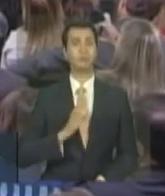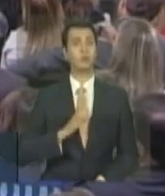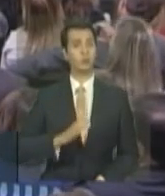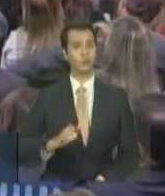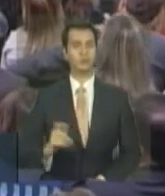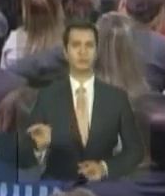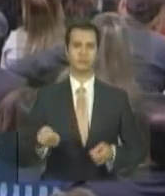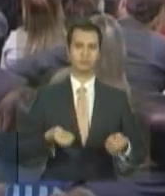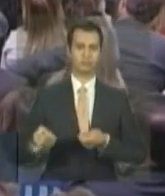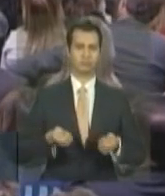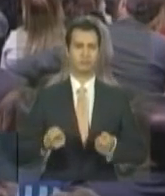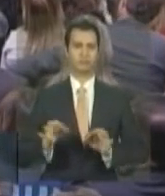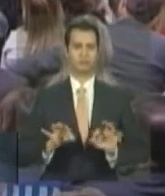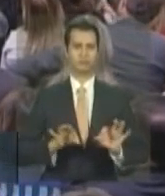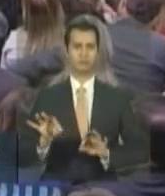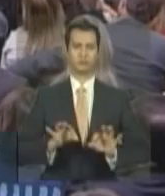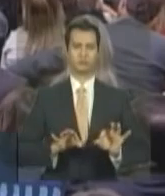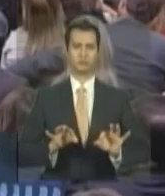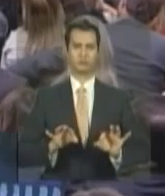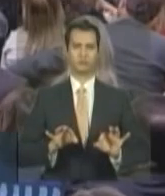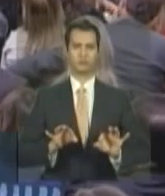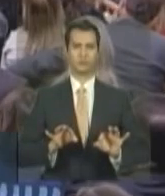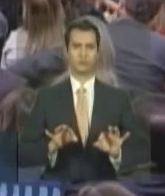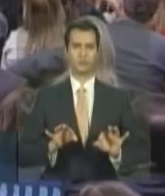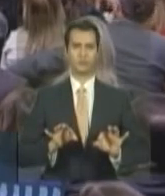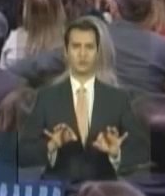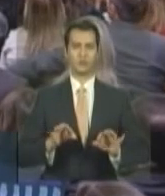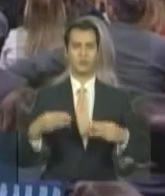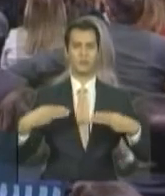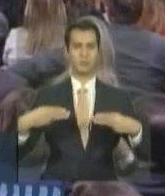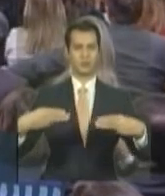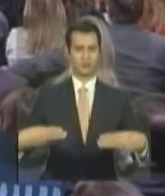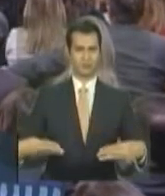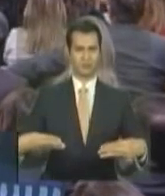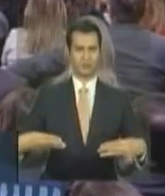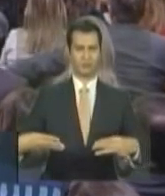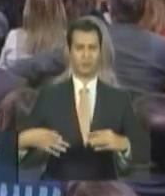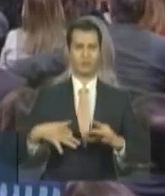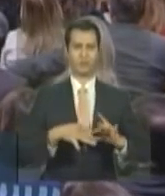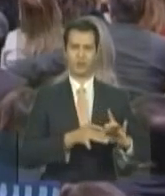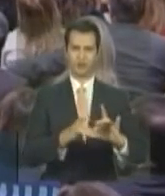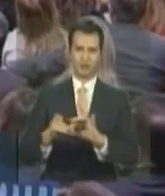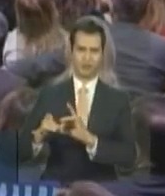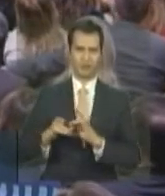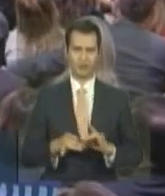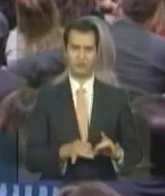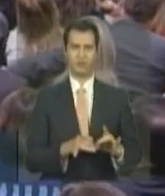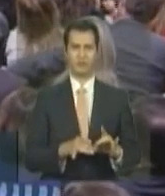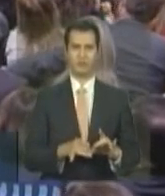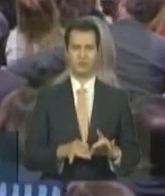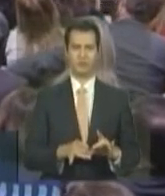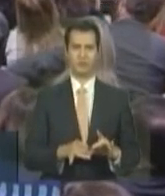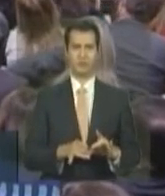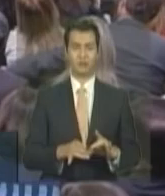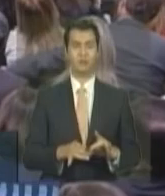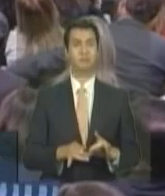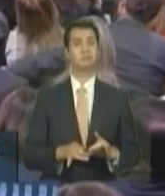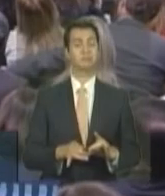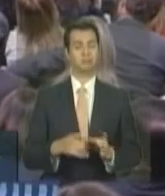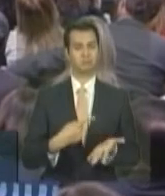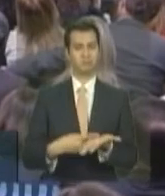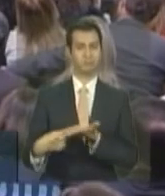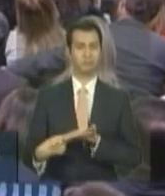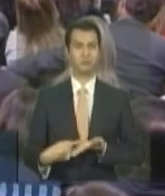coordenou as relações interministeriais que deram origem a esse